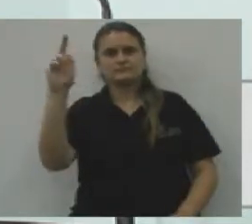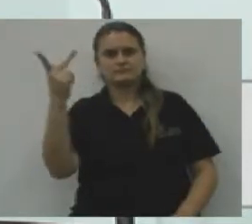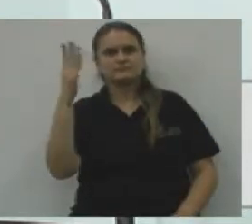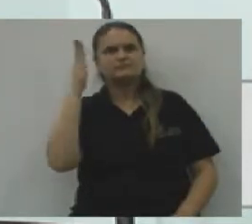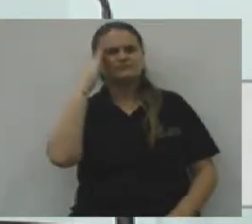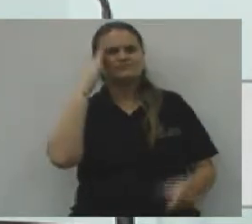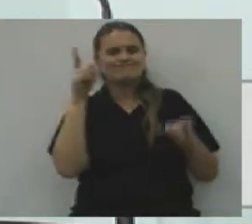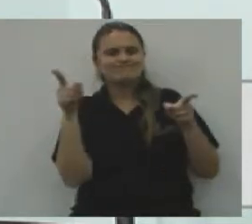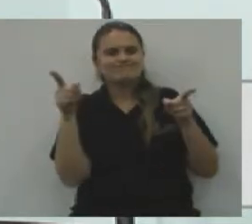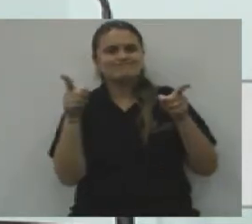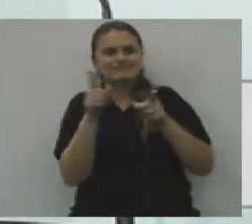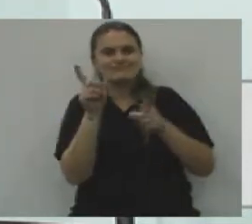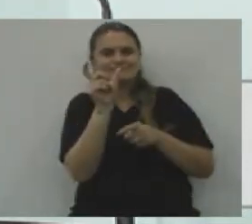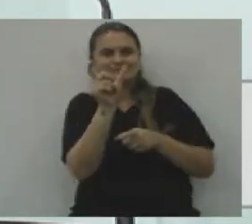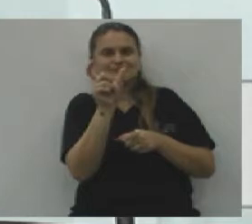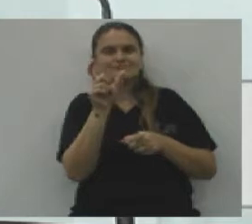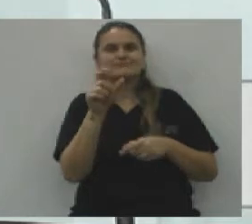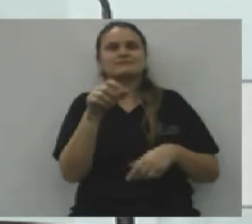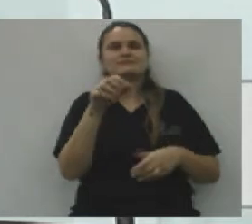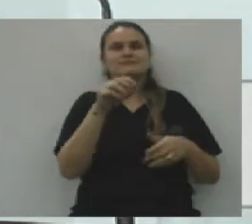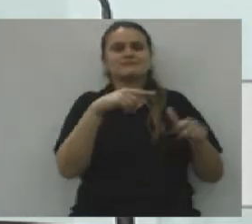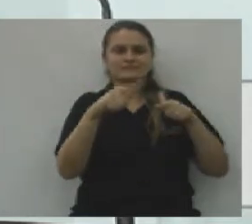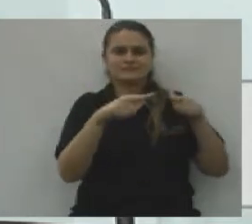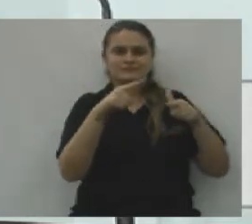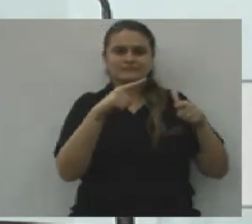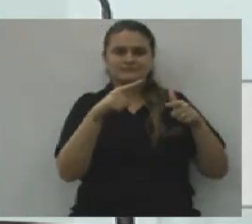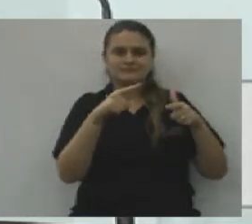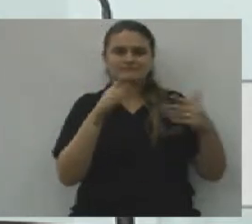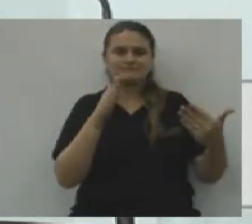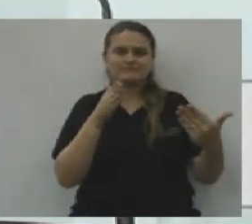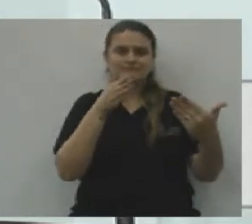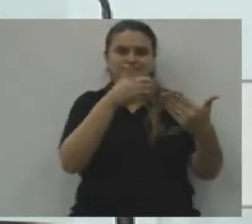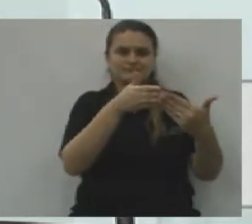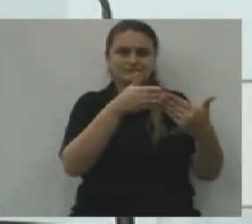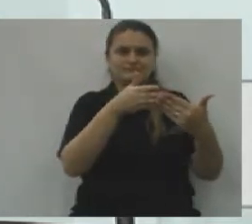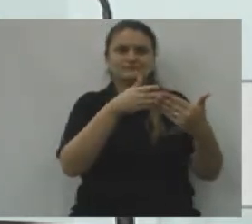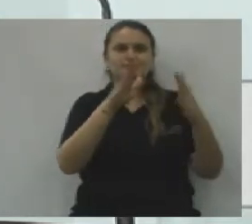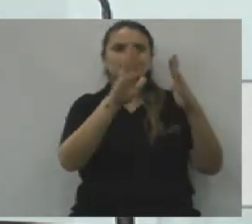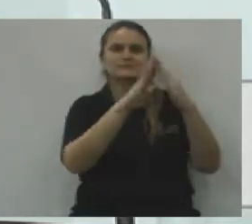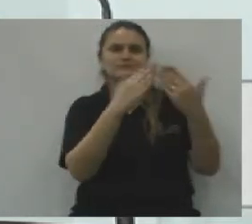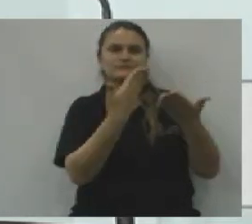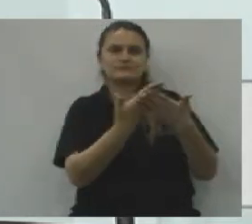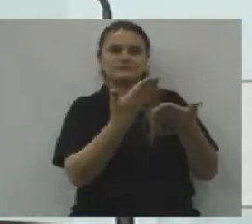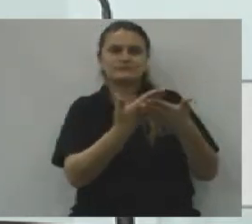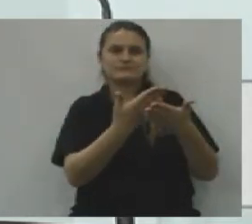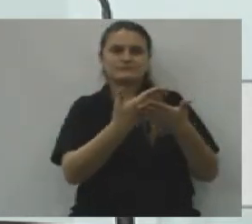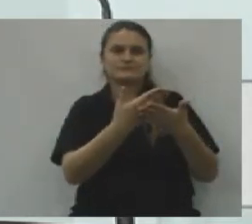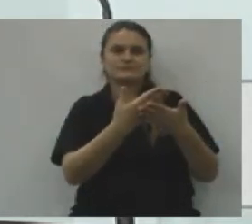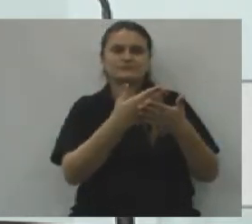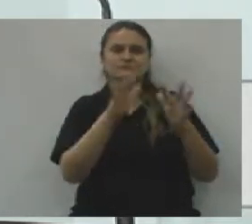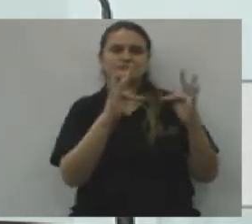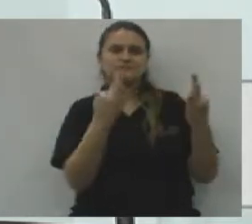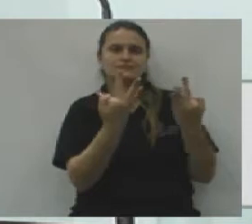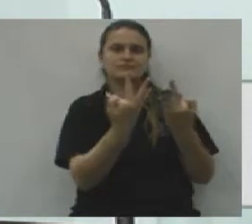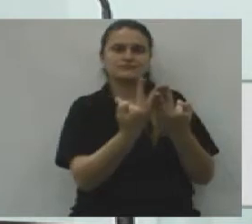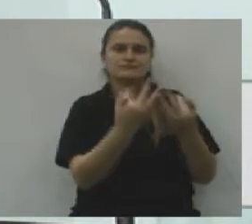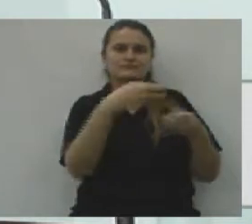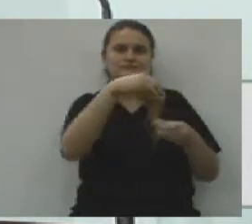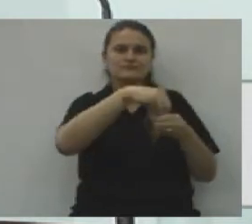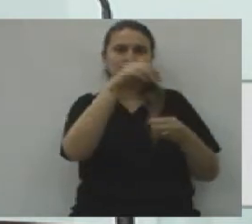Sabe a abreviatura, mas o nome correto. É o Serviço de Atendimento à Rede de Escolarização Familiar e